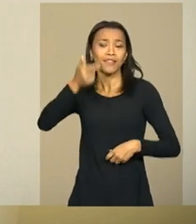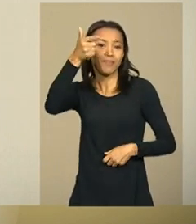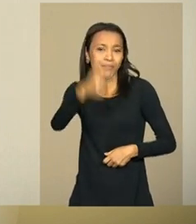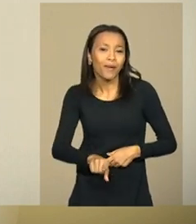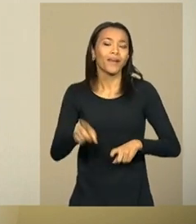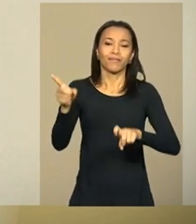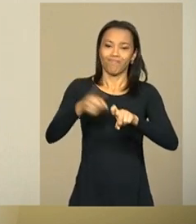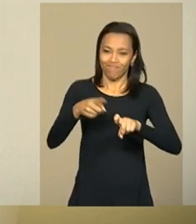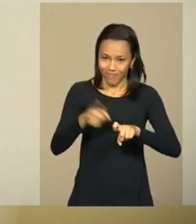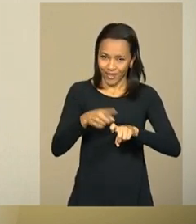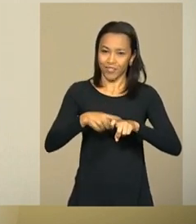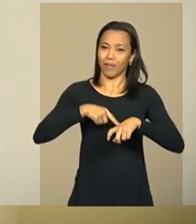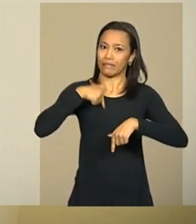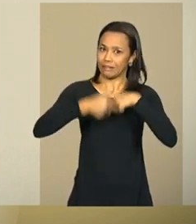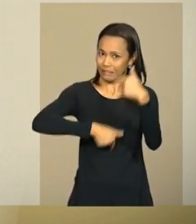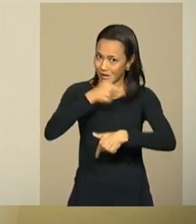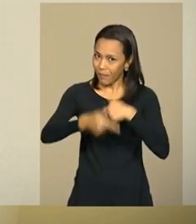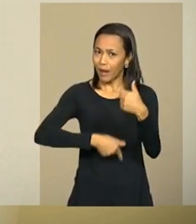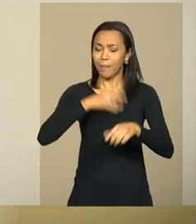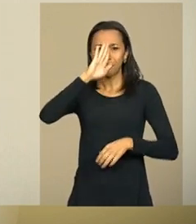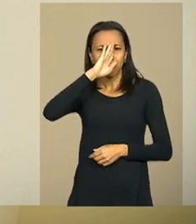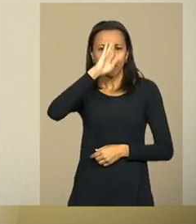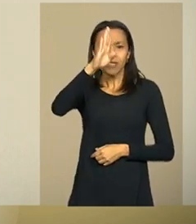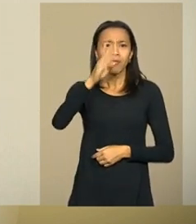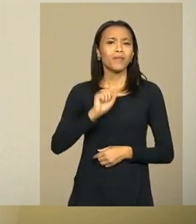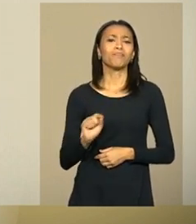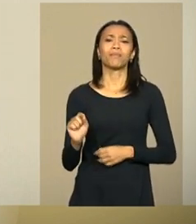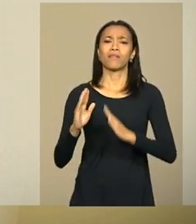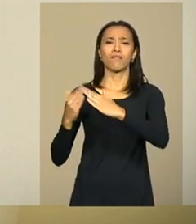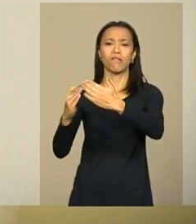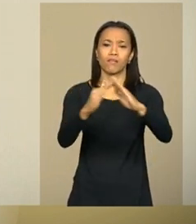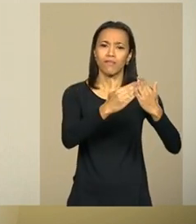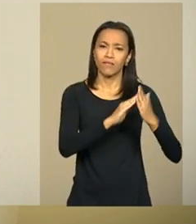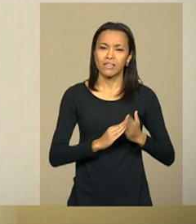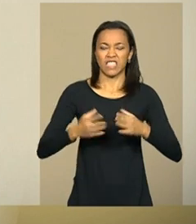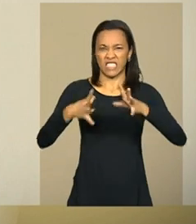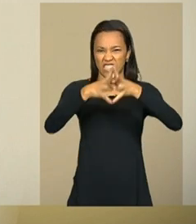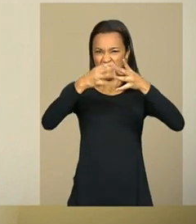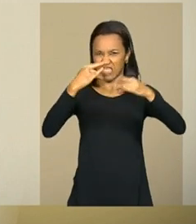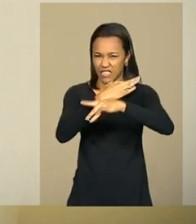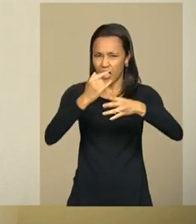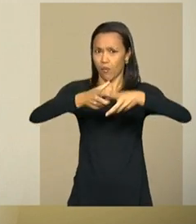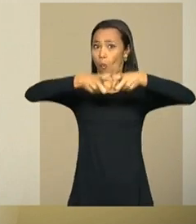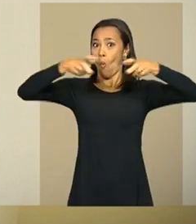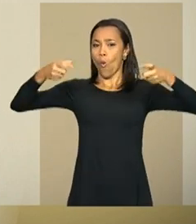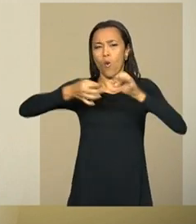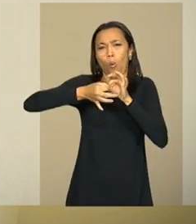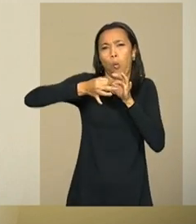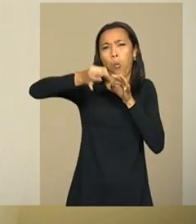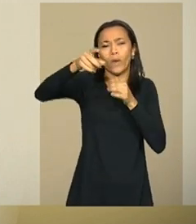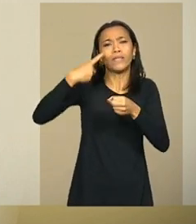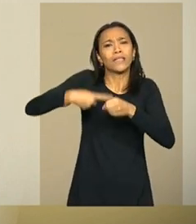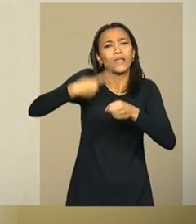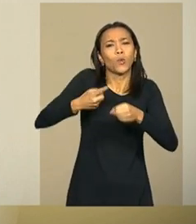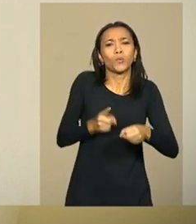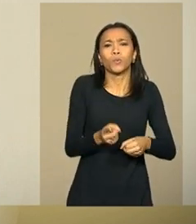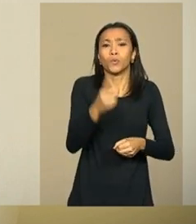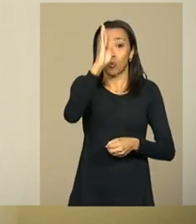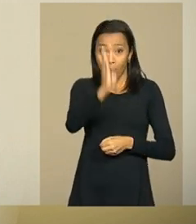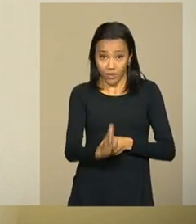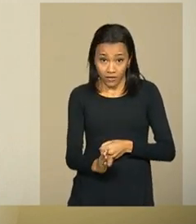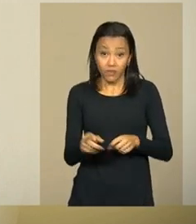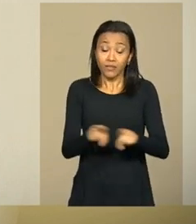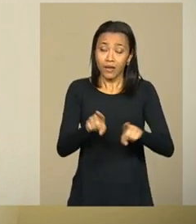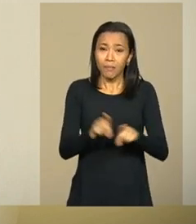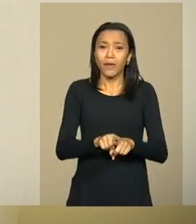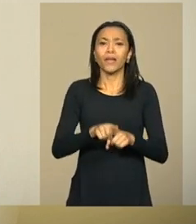médicos para trabalhar principalmente nas periferias das grandes cidades no interior do país e sobretudo nas